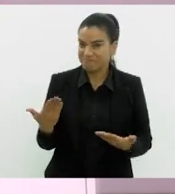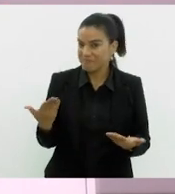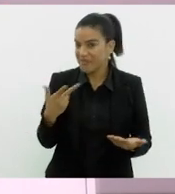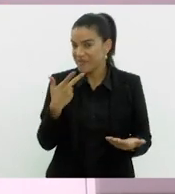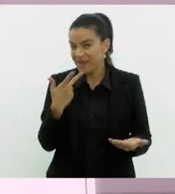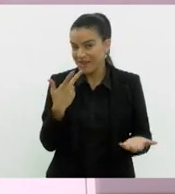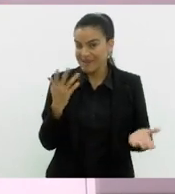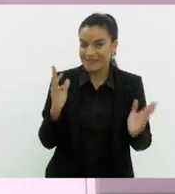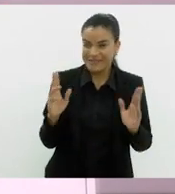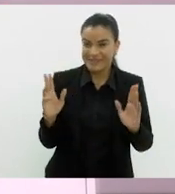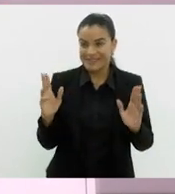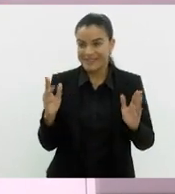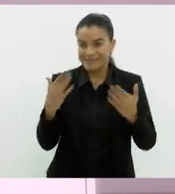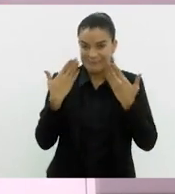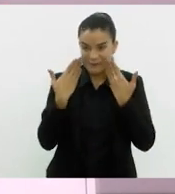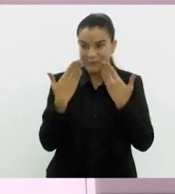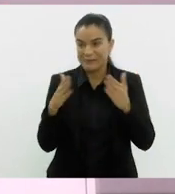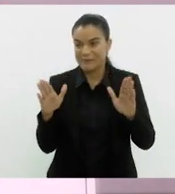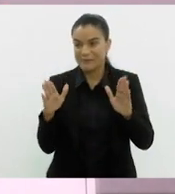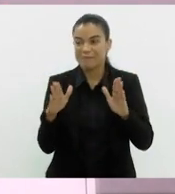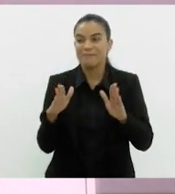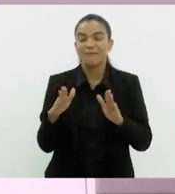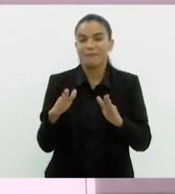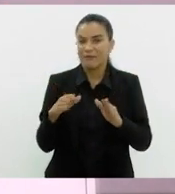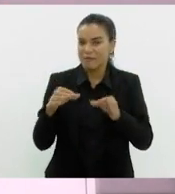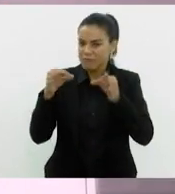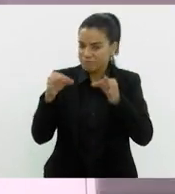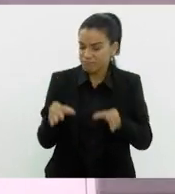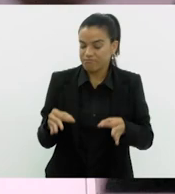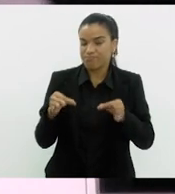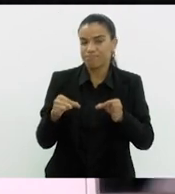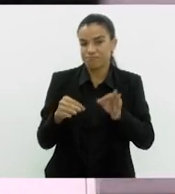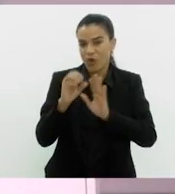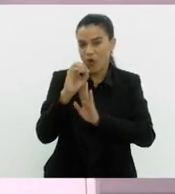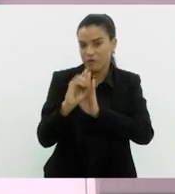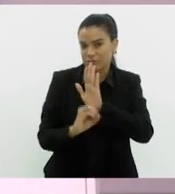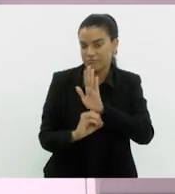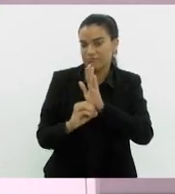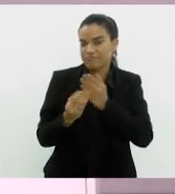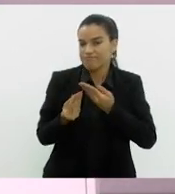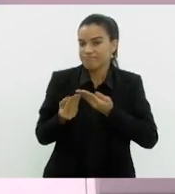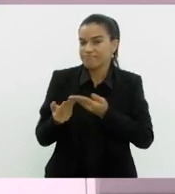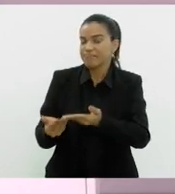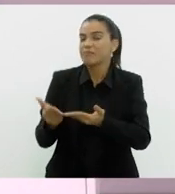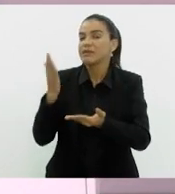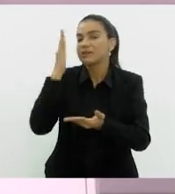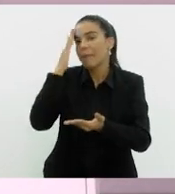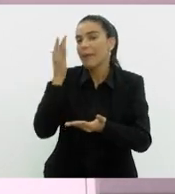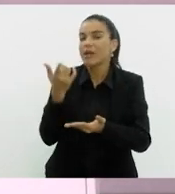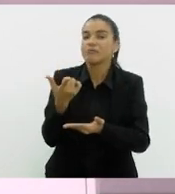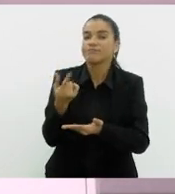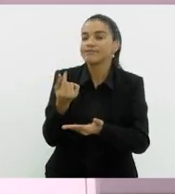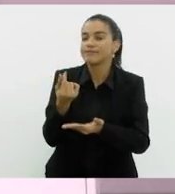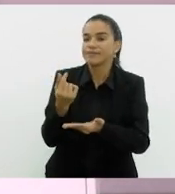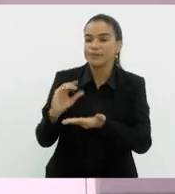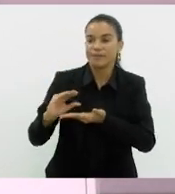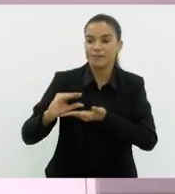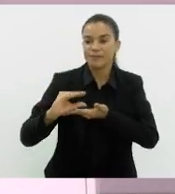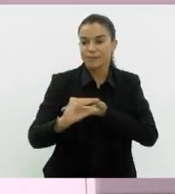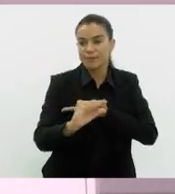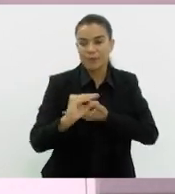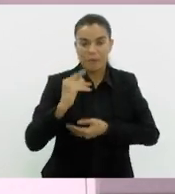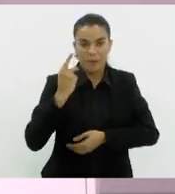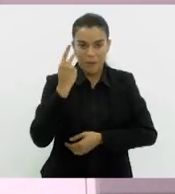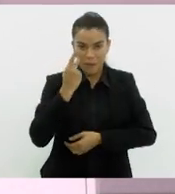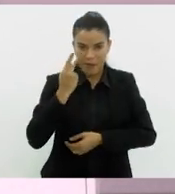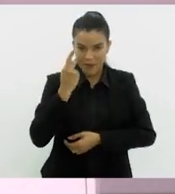aqui publicamente, mas vamos oficiar a Secretaria para saber a disponibilização orçamentária para essas